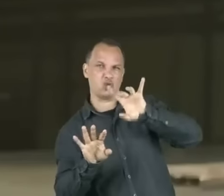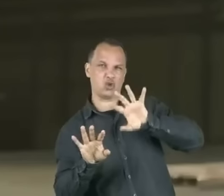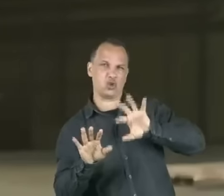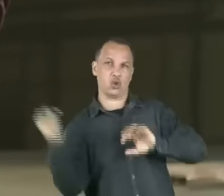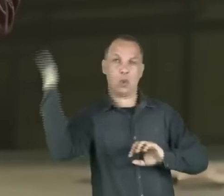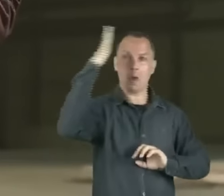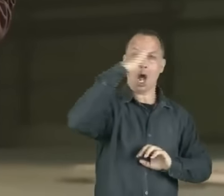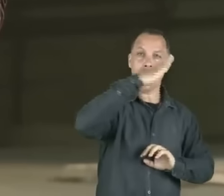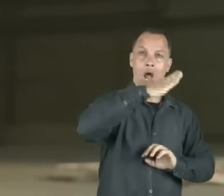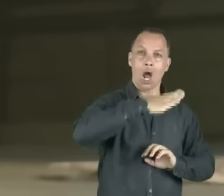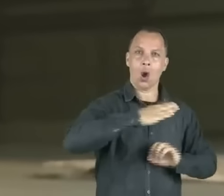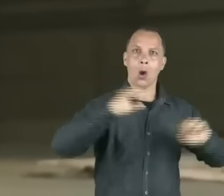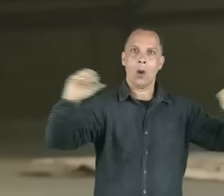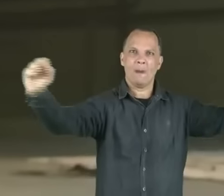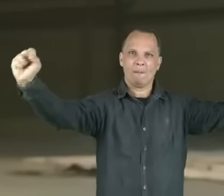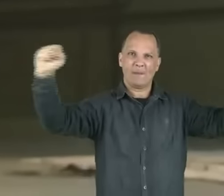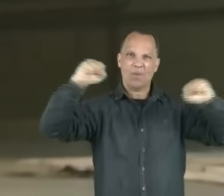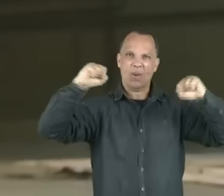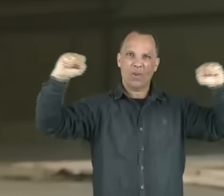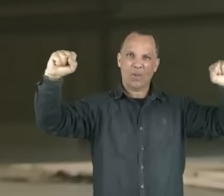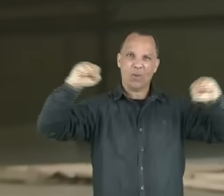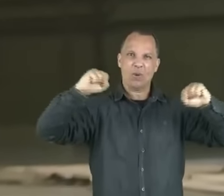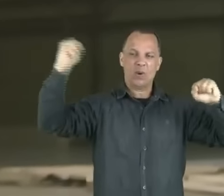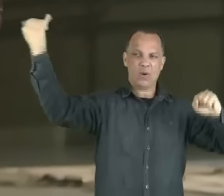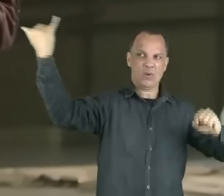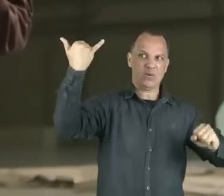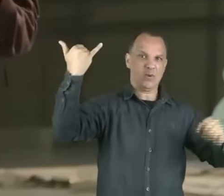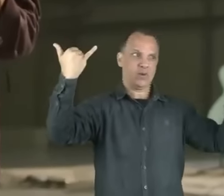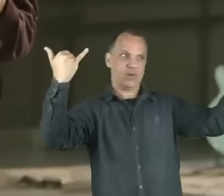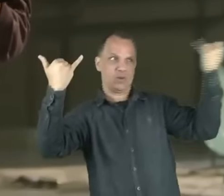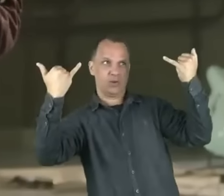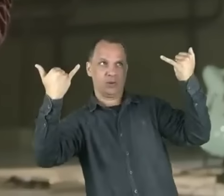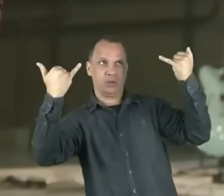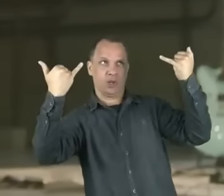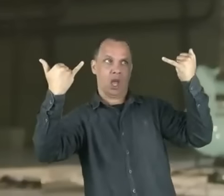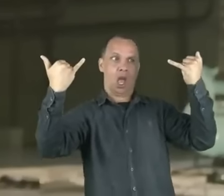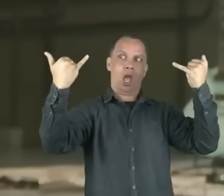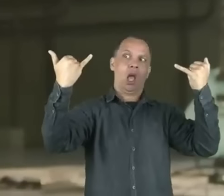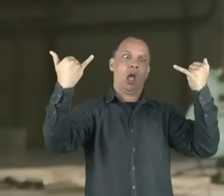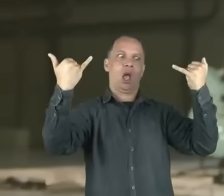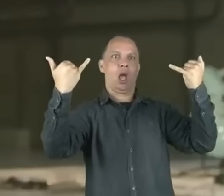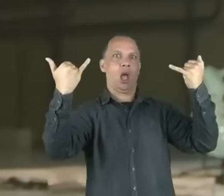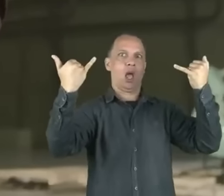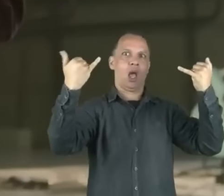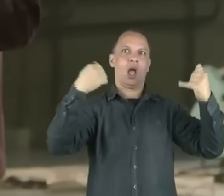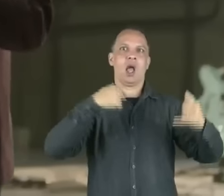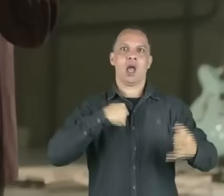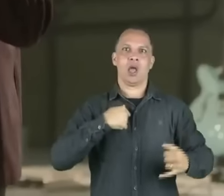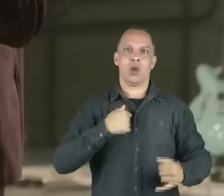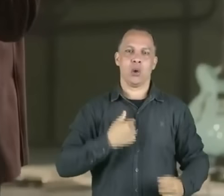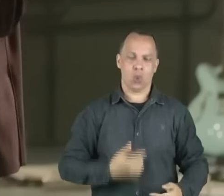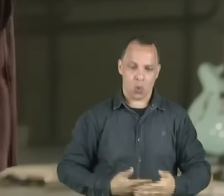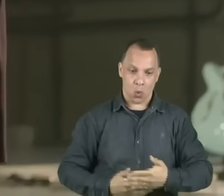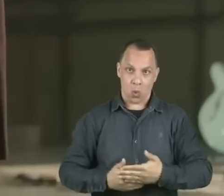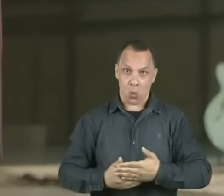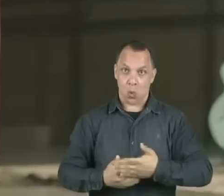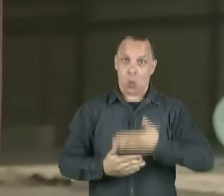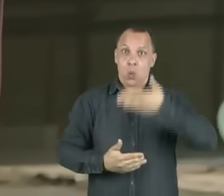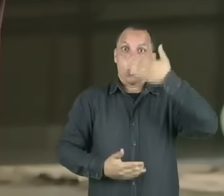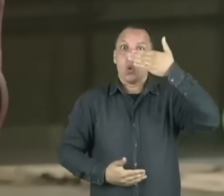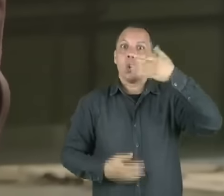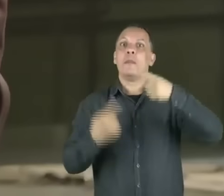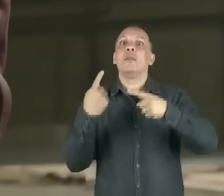que habitam as regiões Celestiais que são essenciais uma coisa muito importante para a gente ir lembrar